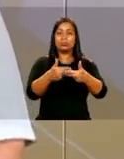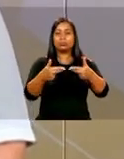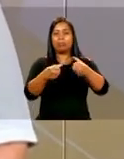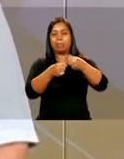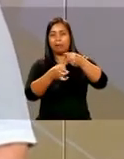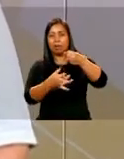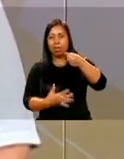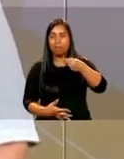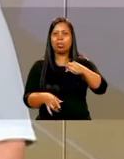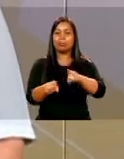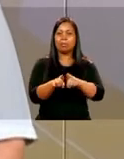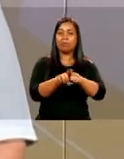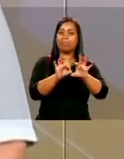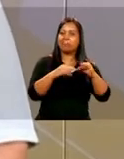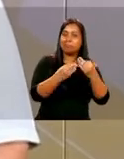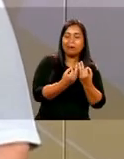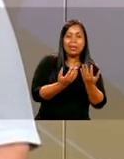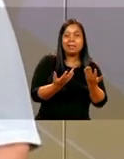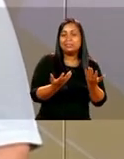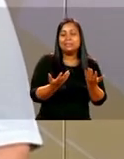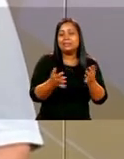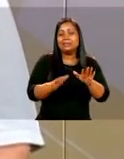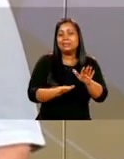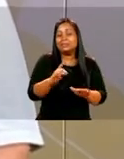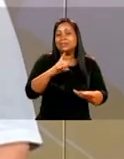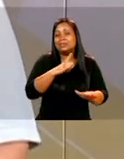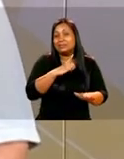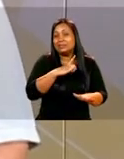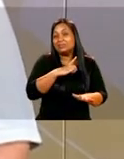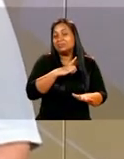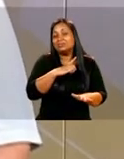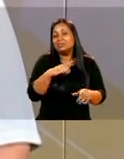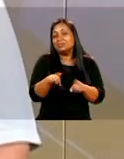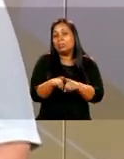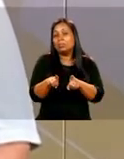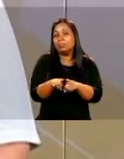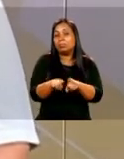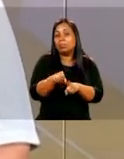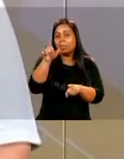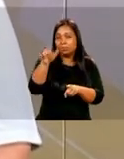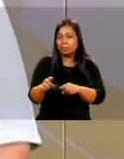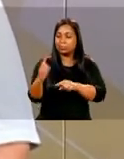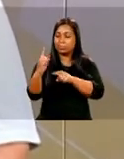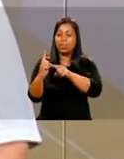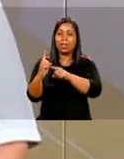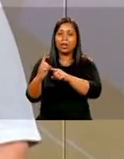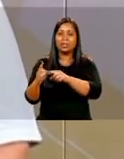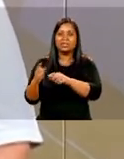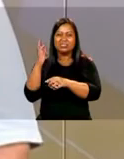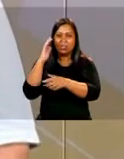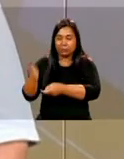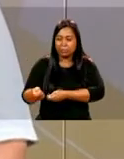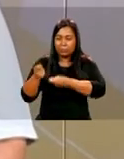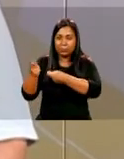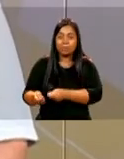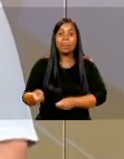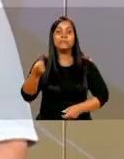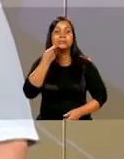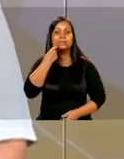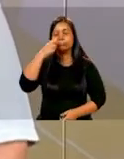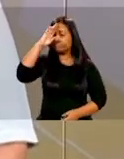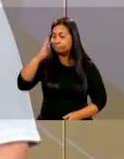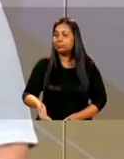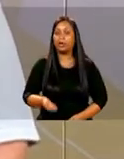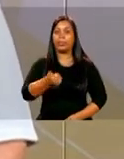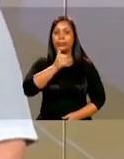desdobramento, inclusive familiar, né? Às vezes nós tivemos um caso, assim, de um paciente lá que era pedreiro, que toda sexta-feira bebia,